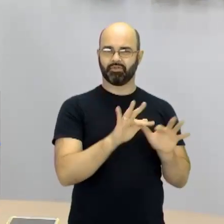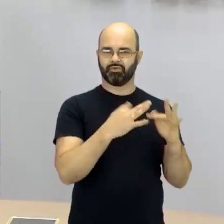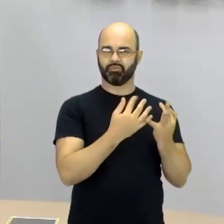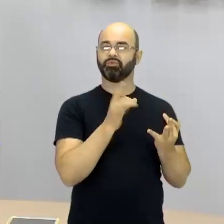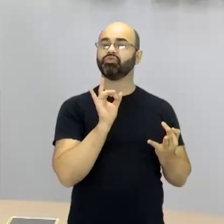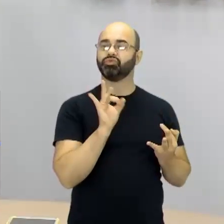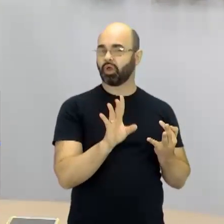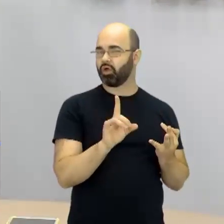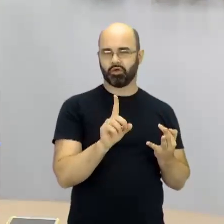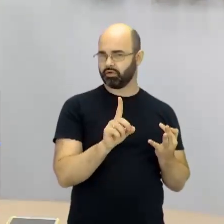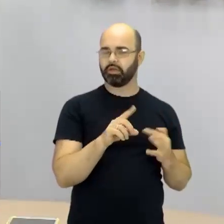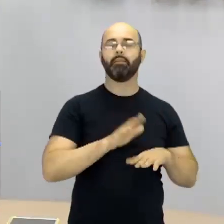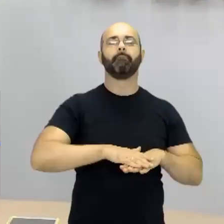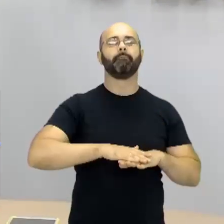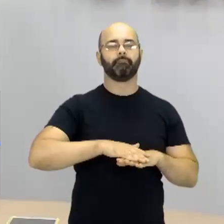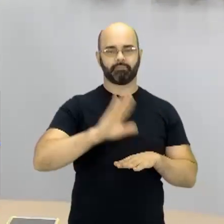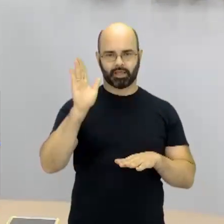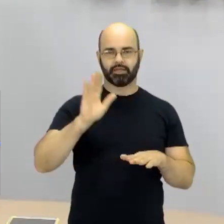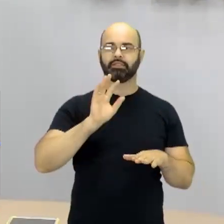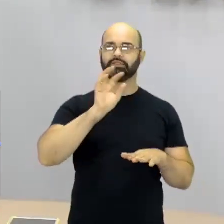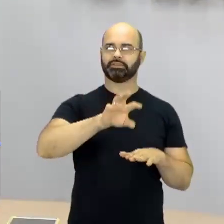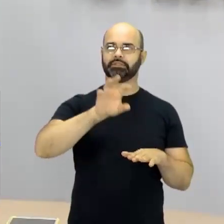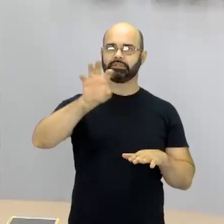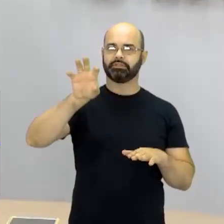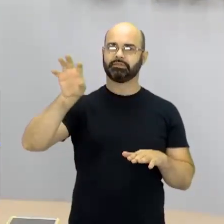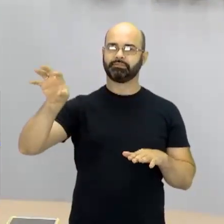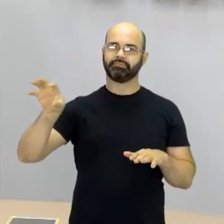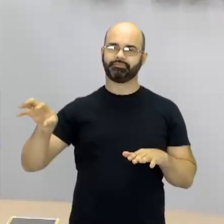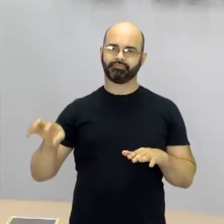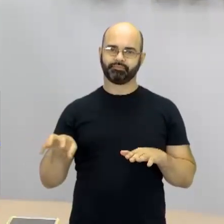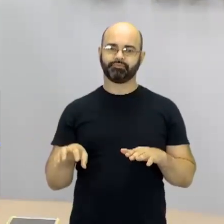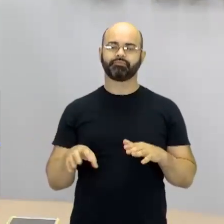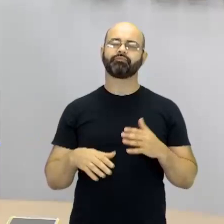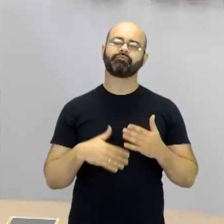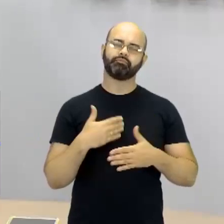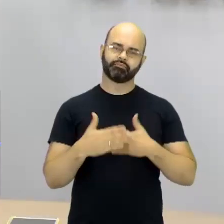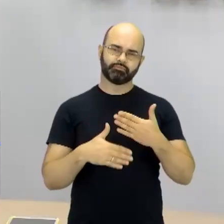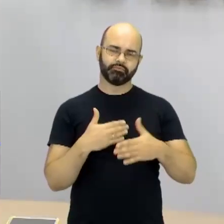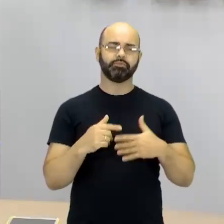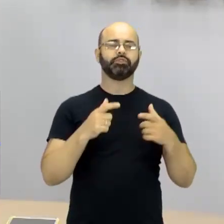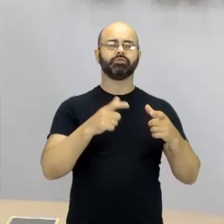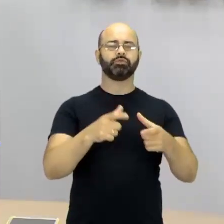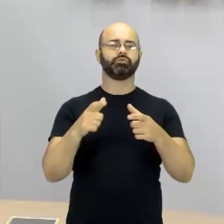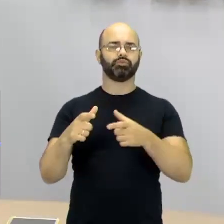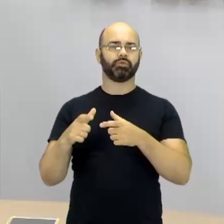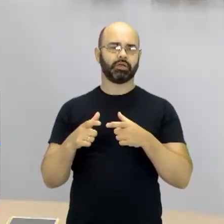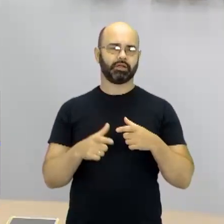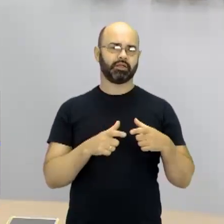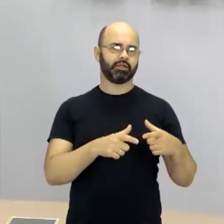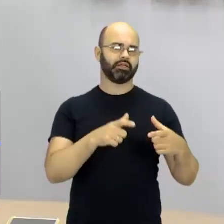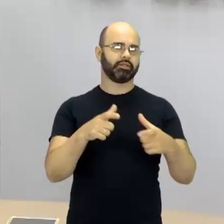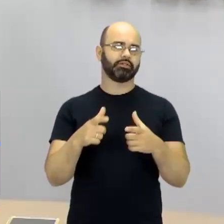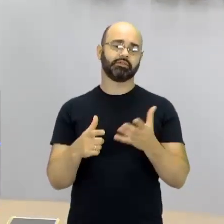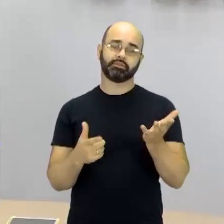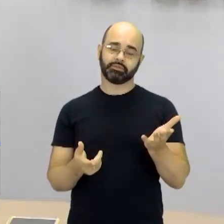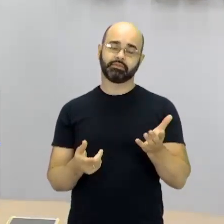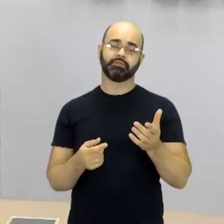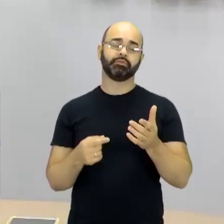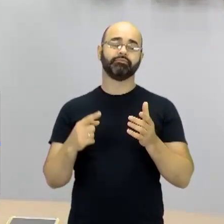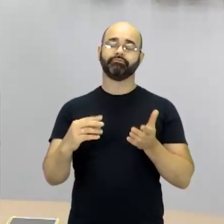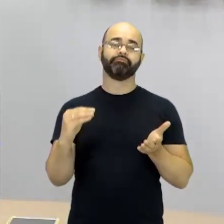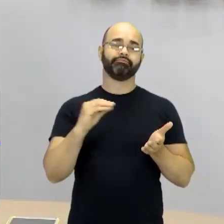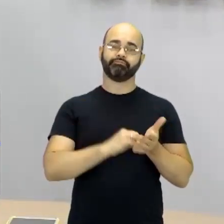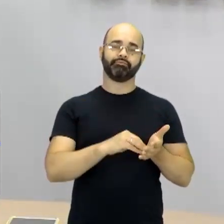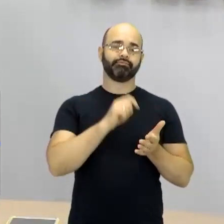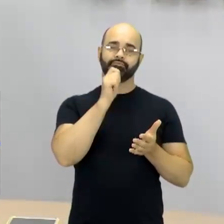Então, tem comunidades tradicionais que têm, né, estão em locais aí que também não constam aí como